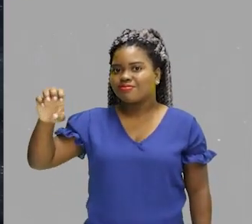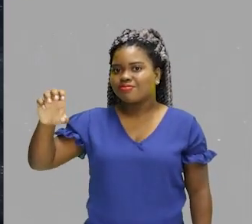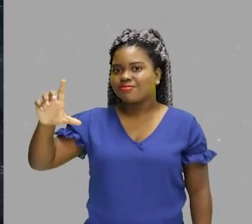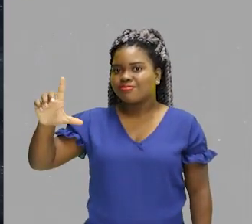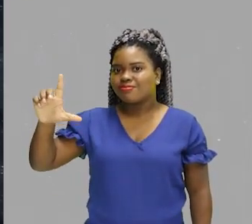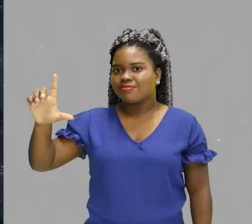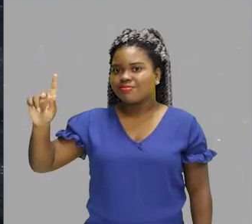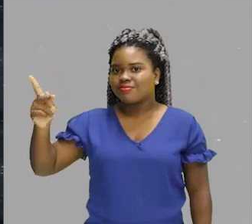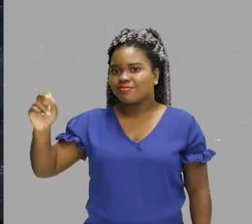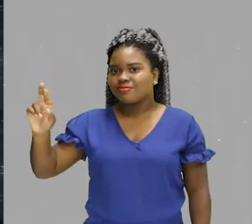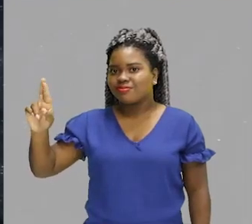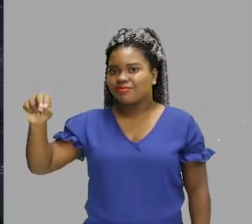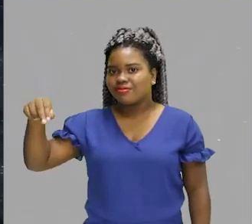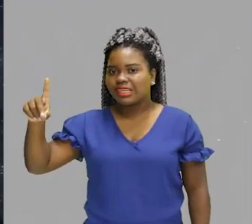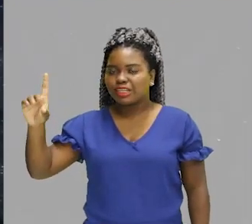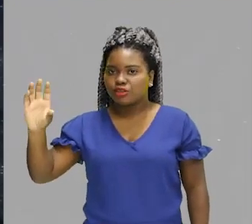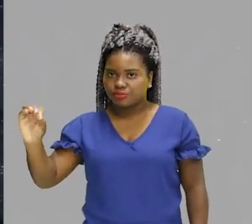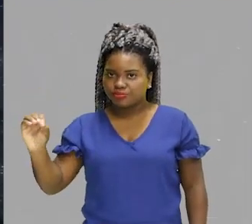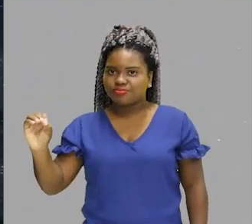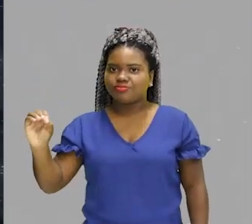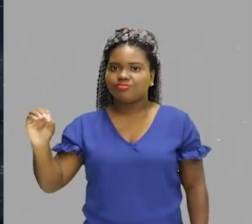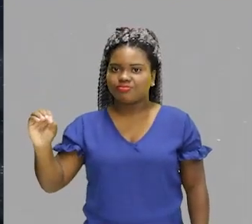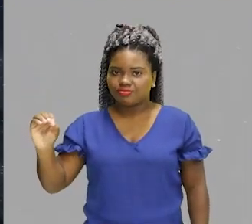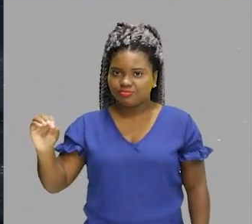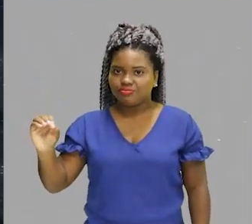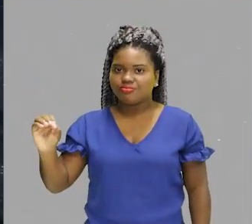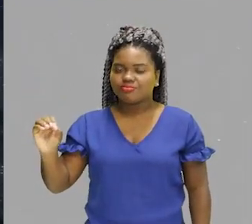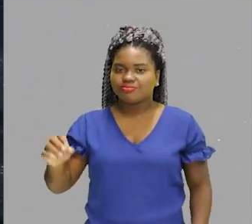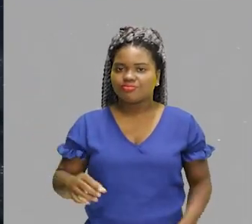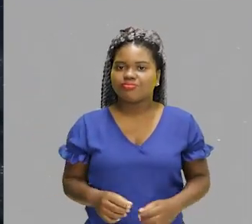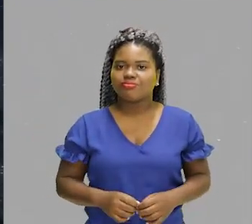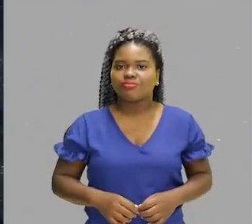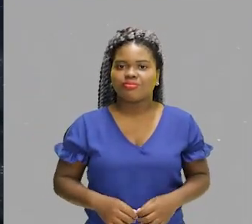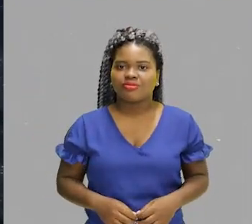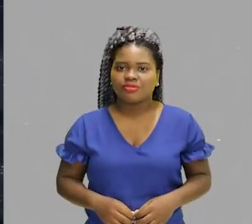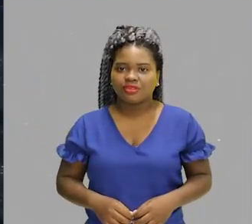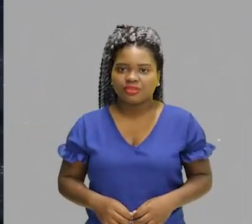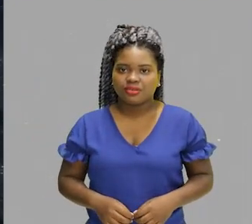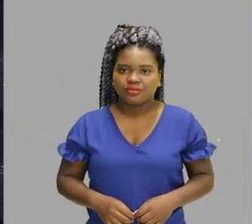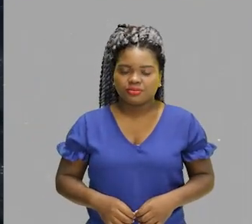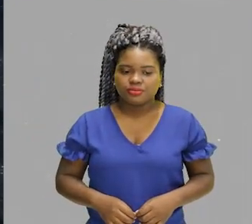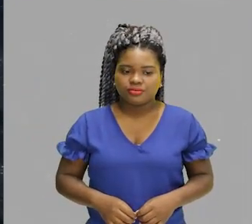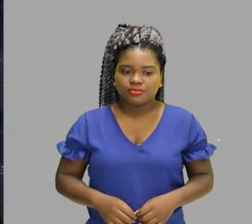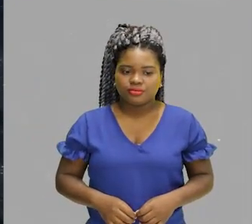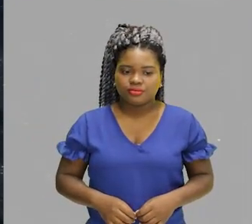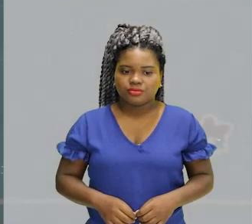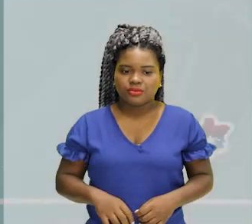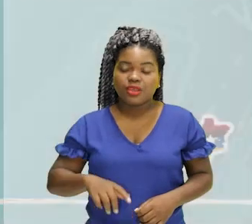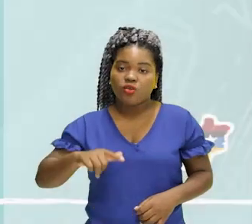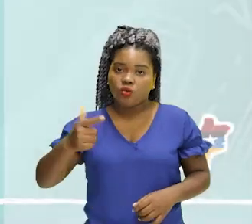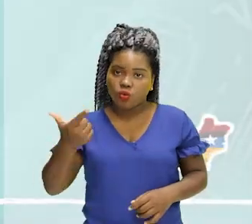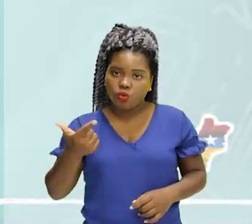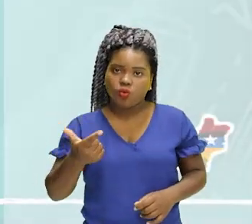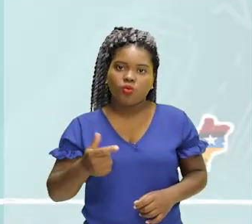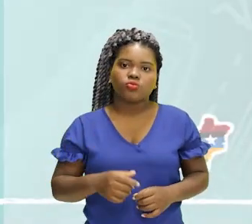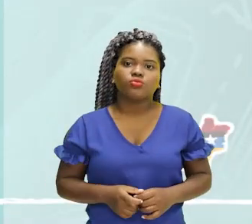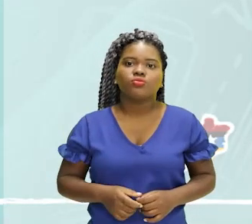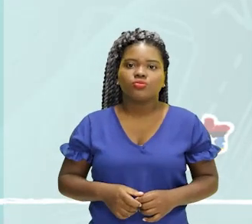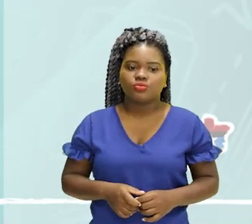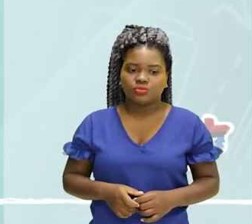e o verbo ir na sua conjugação correta para a frase. O